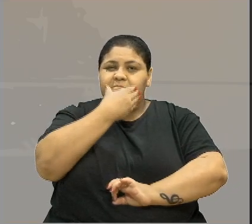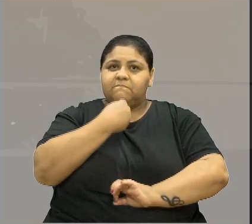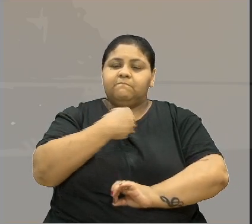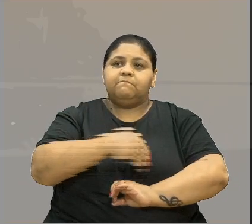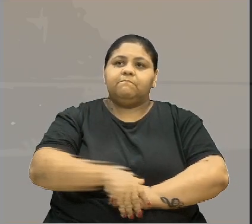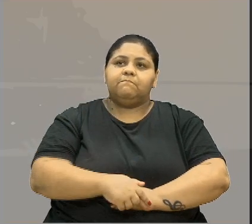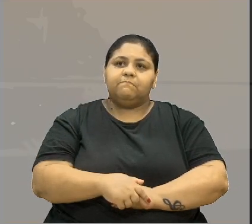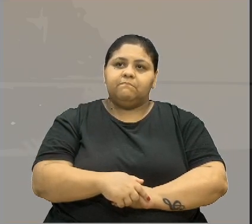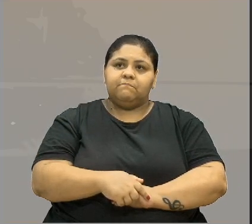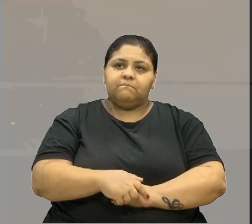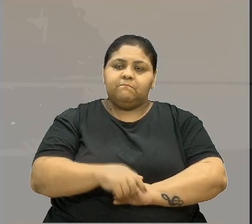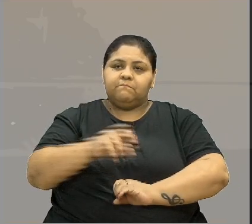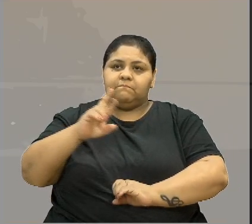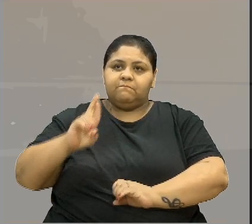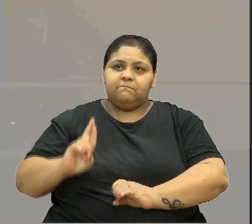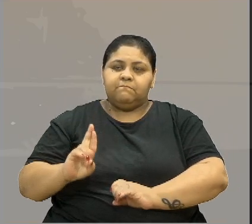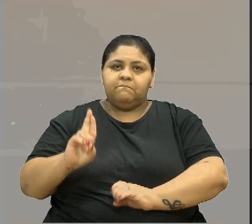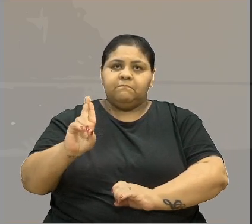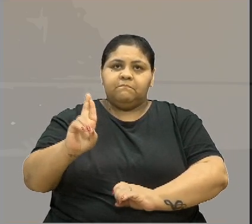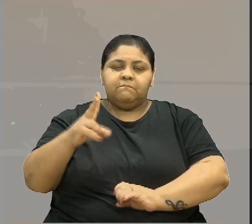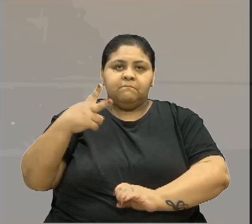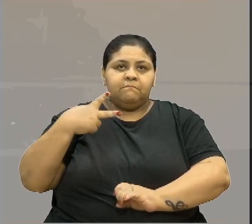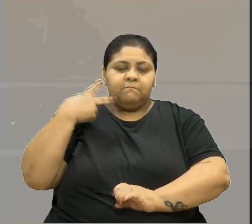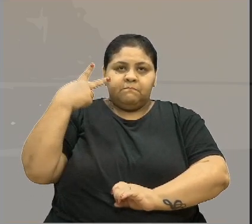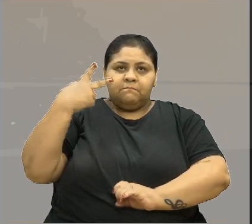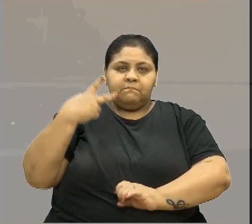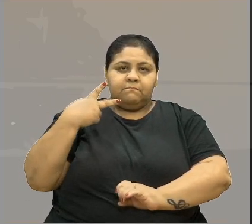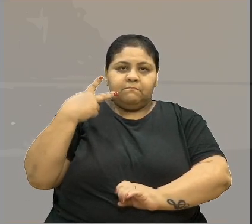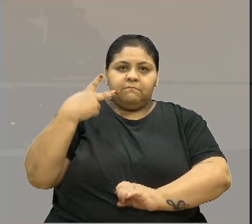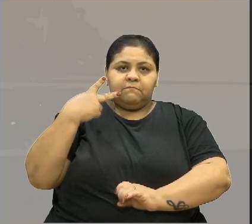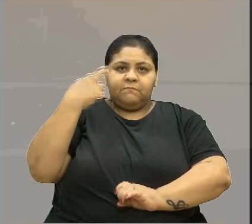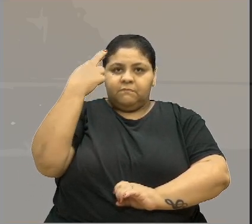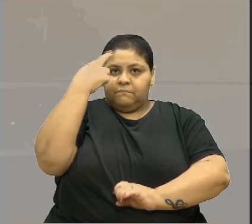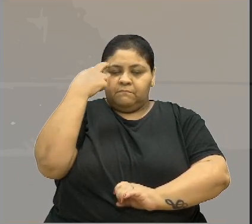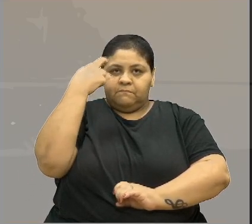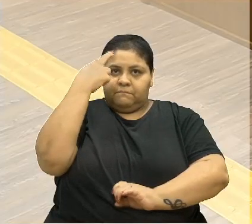vereadores, em representação, vereador Rafael Bueno.